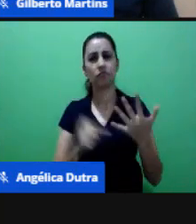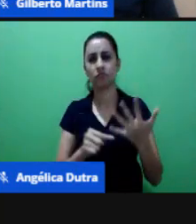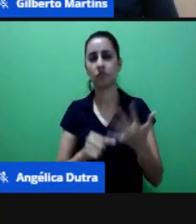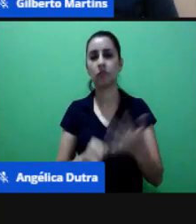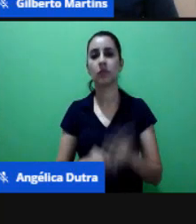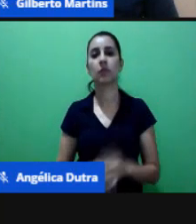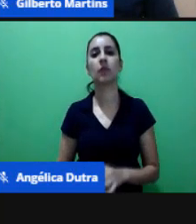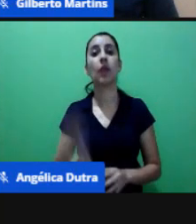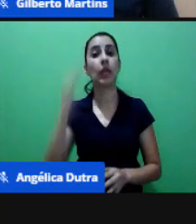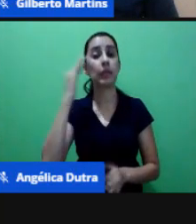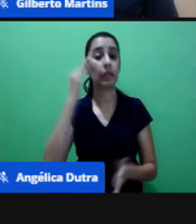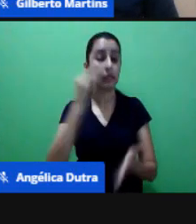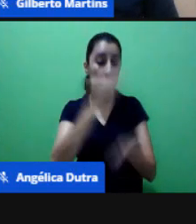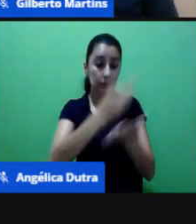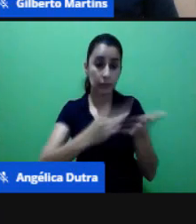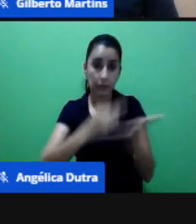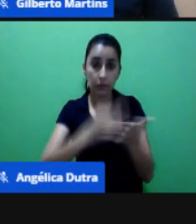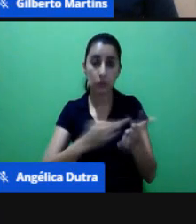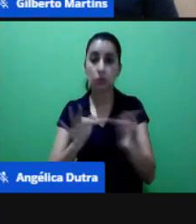cotidiana.